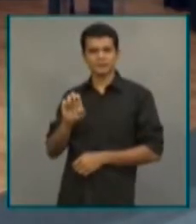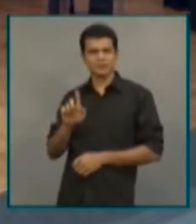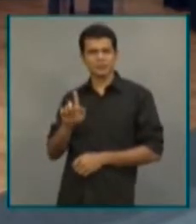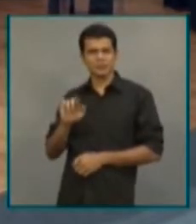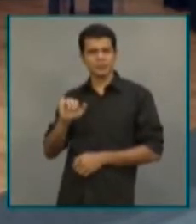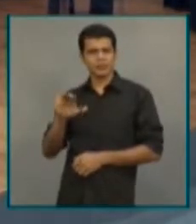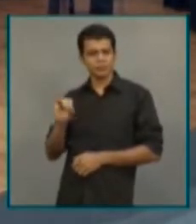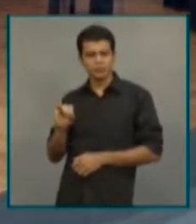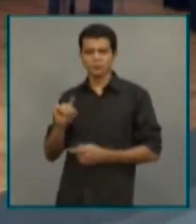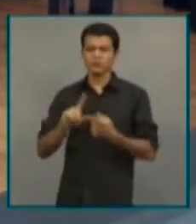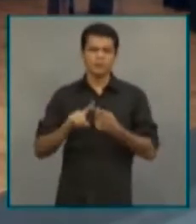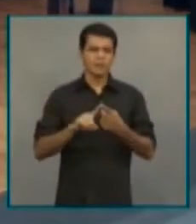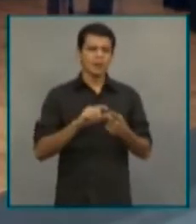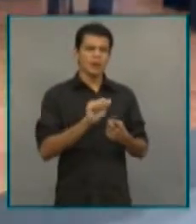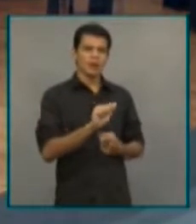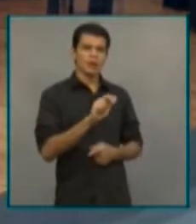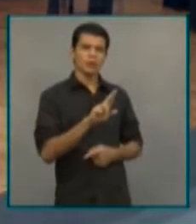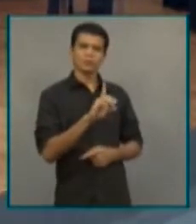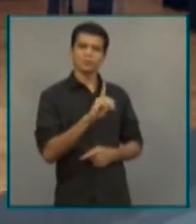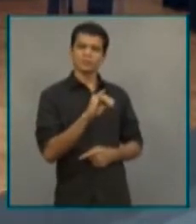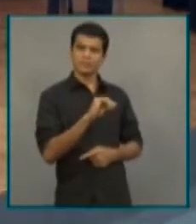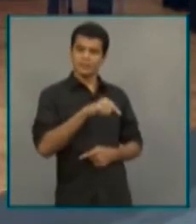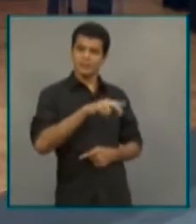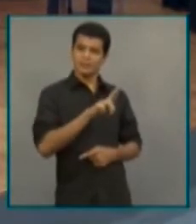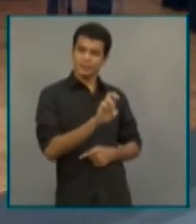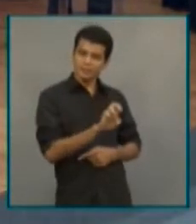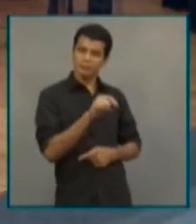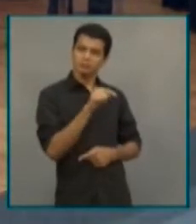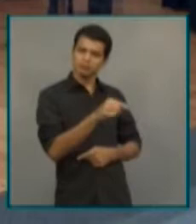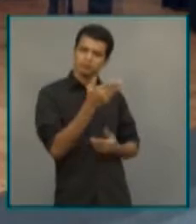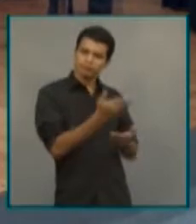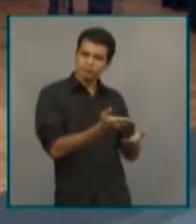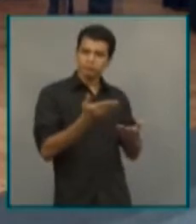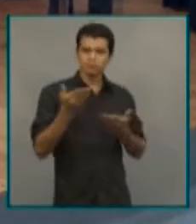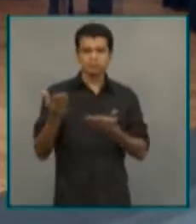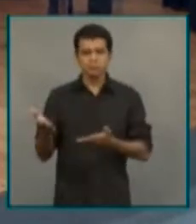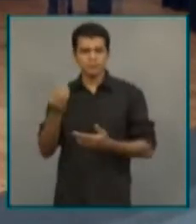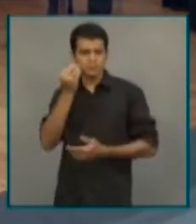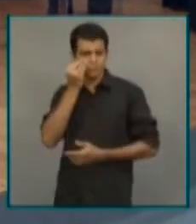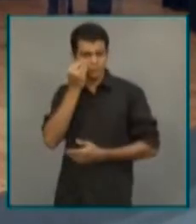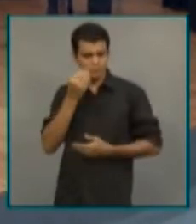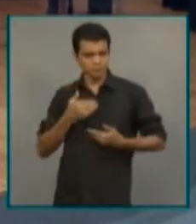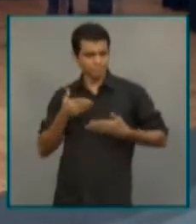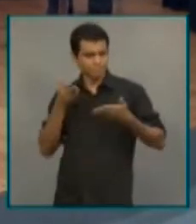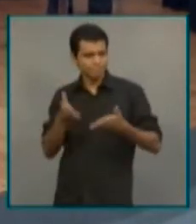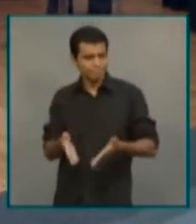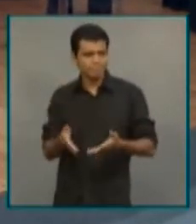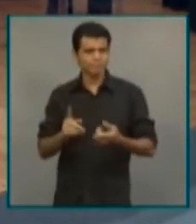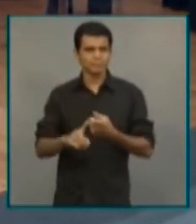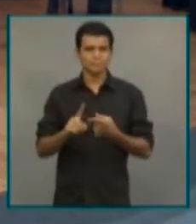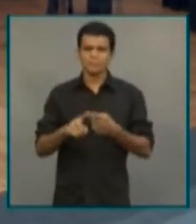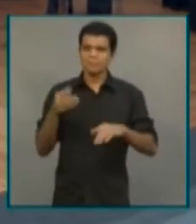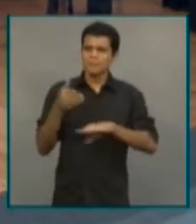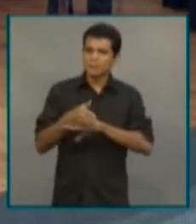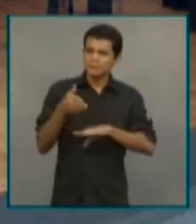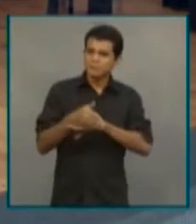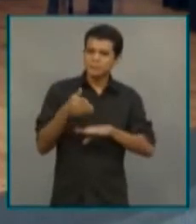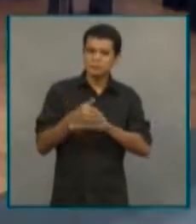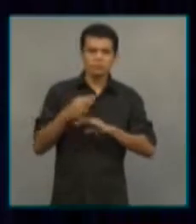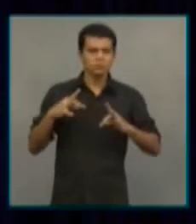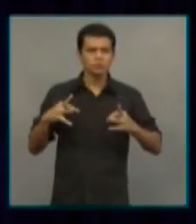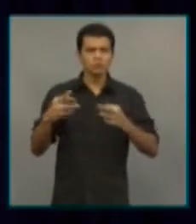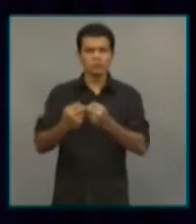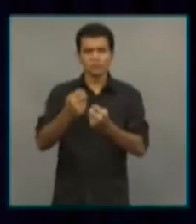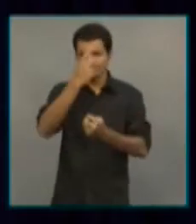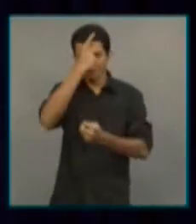pela oportunidade de estar aqui falando, agradecer a participação de toda essa militância maravilhosa que tem